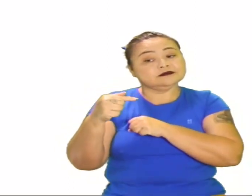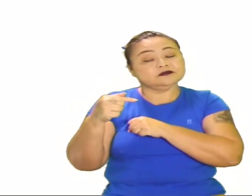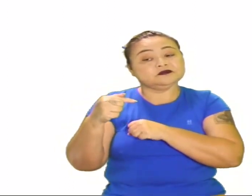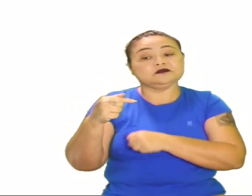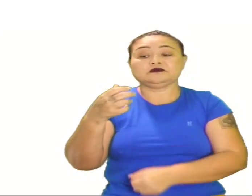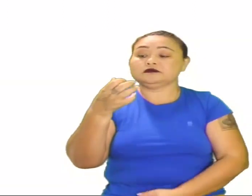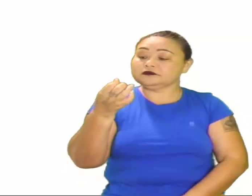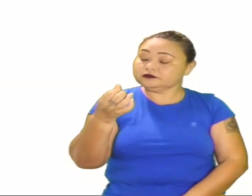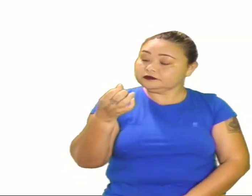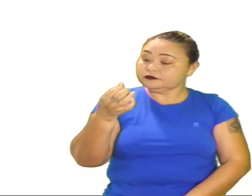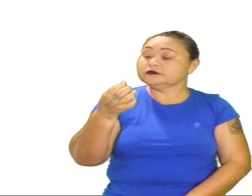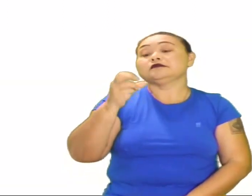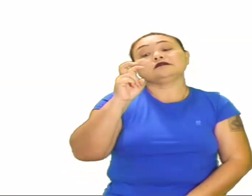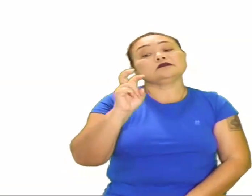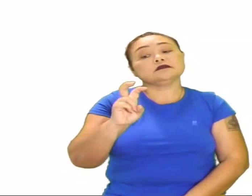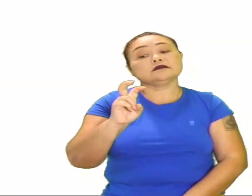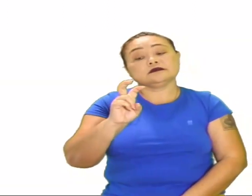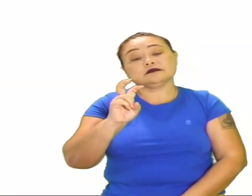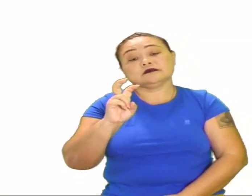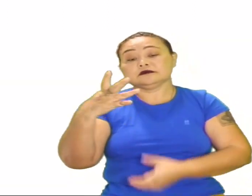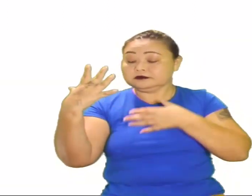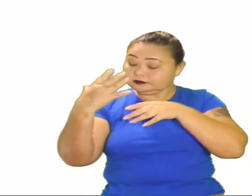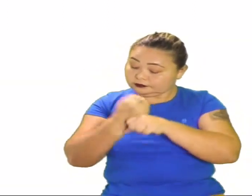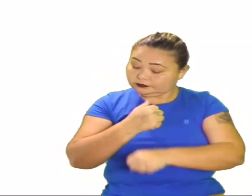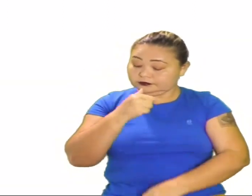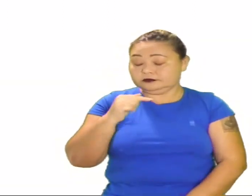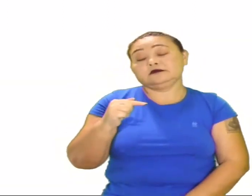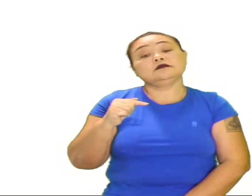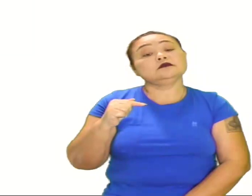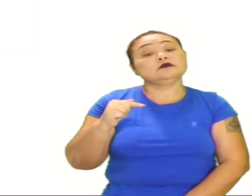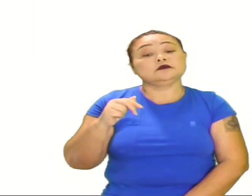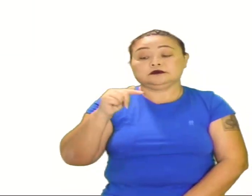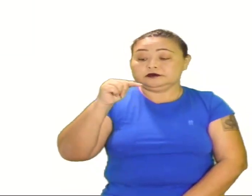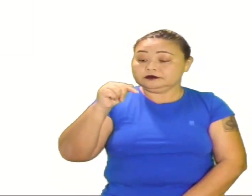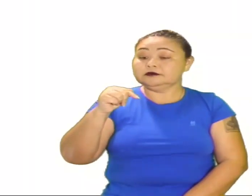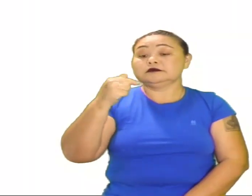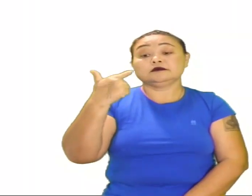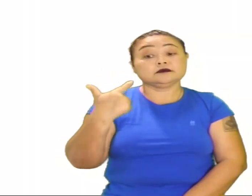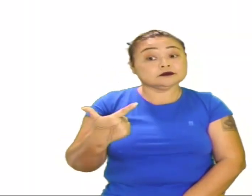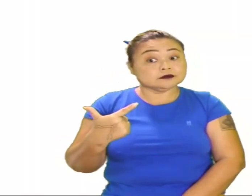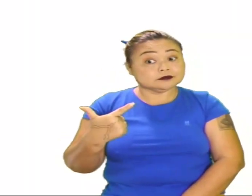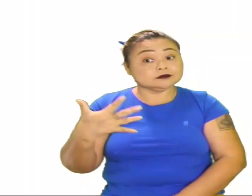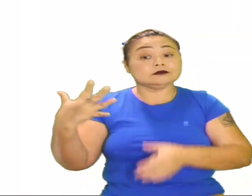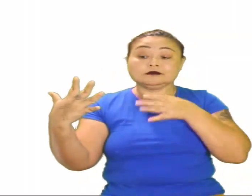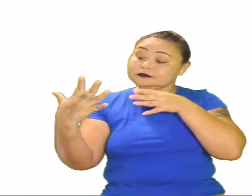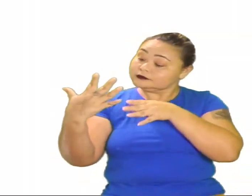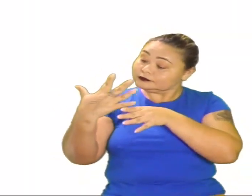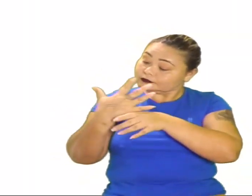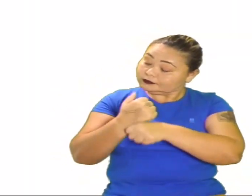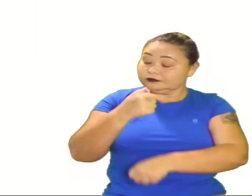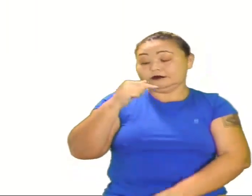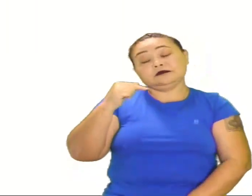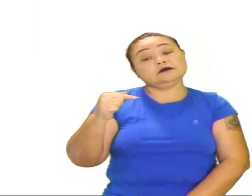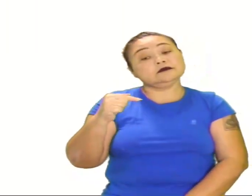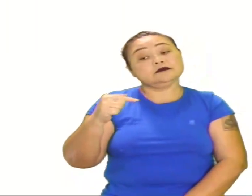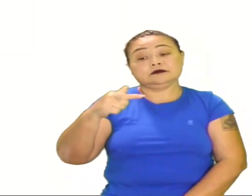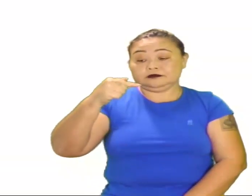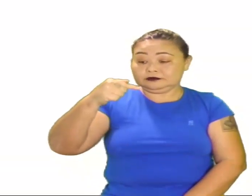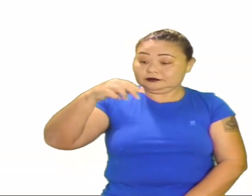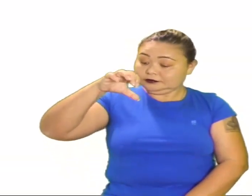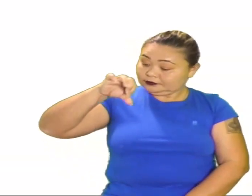7? 65. 65 mais 7? 72. 72 mais